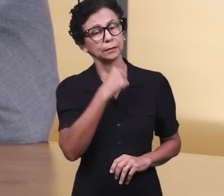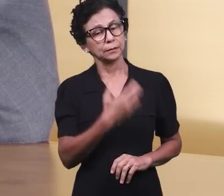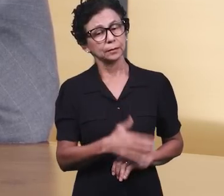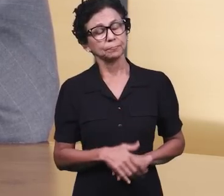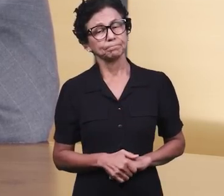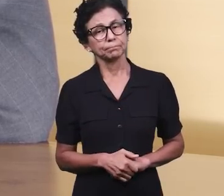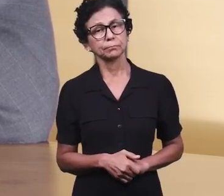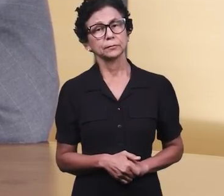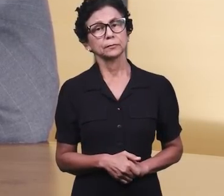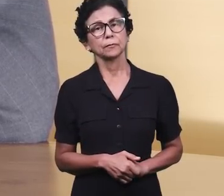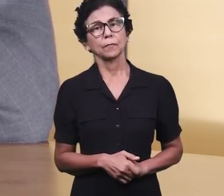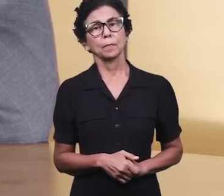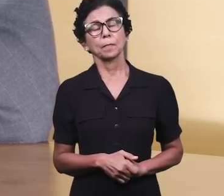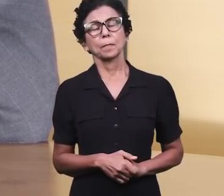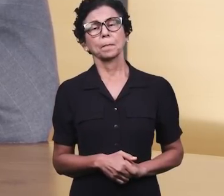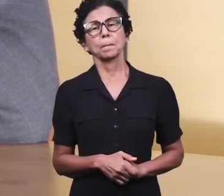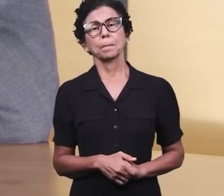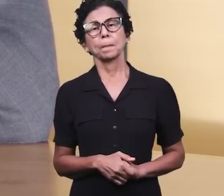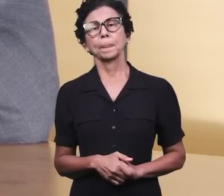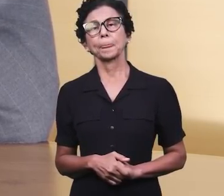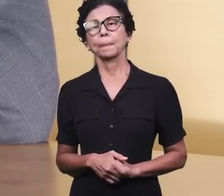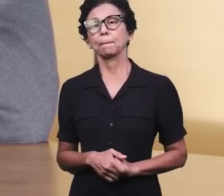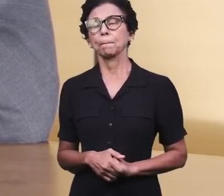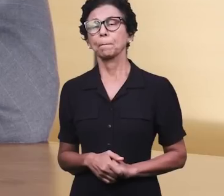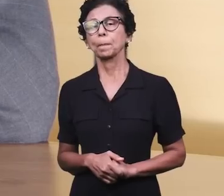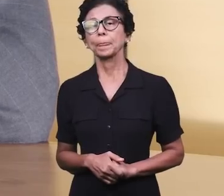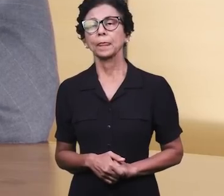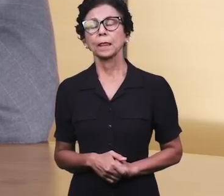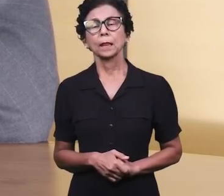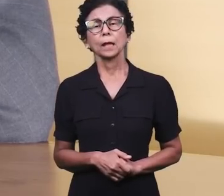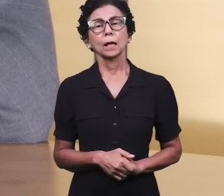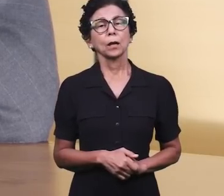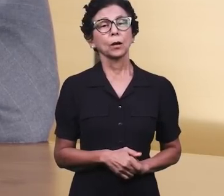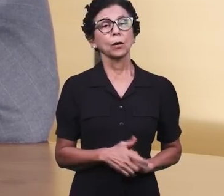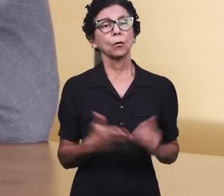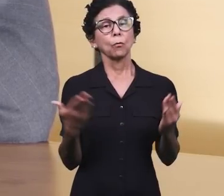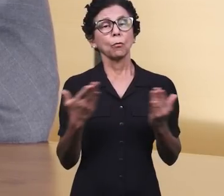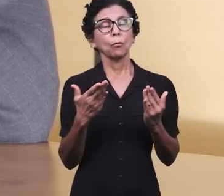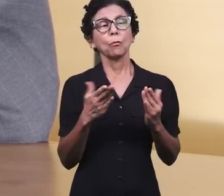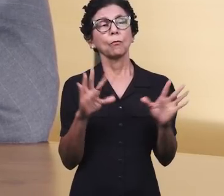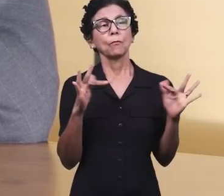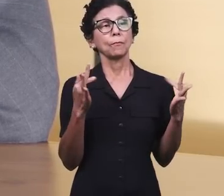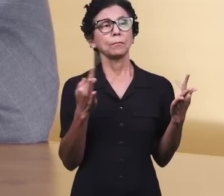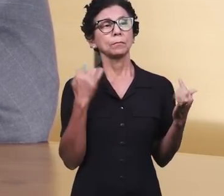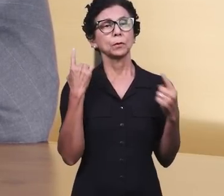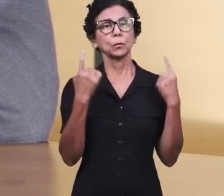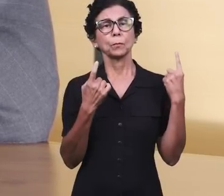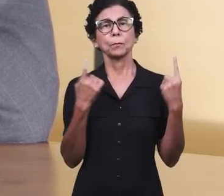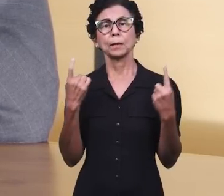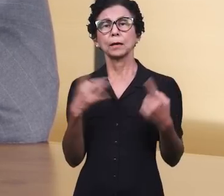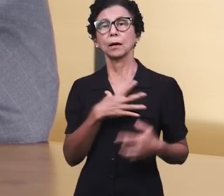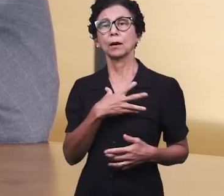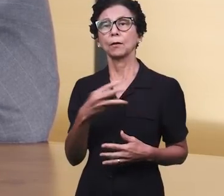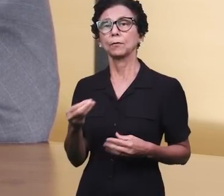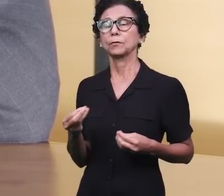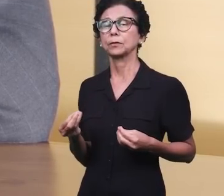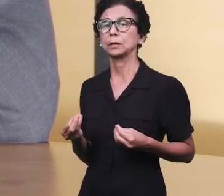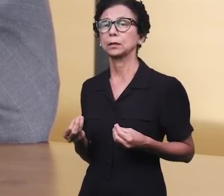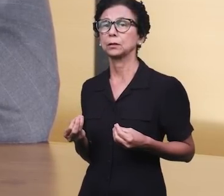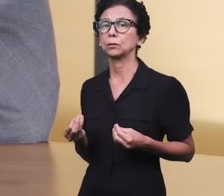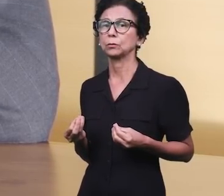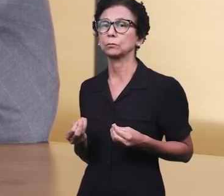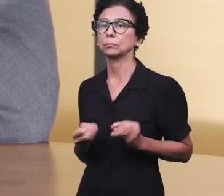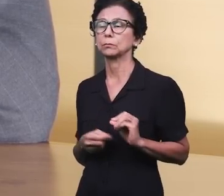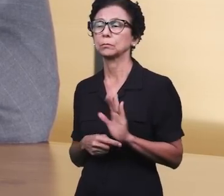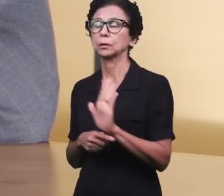especialmente com as coisas que pertencem ao Senhor. Porque hoje há uma preocupação muito grande dos pais em dar aos